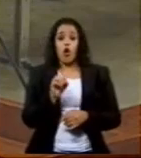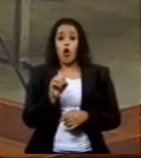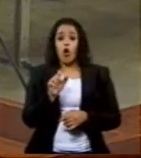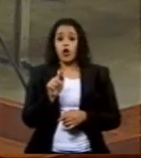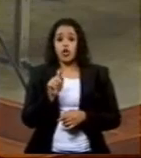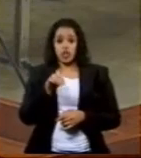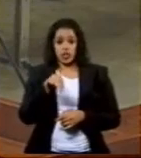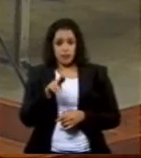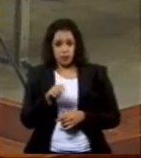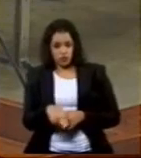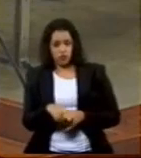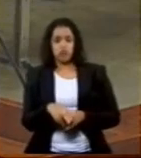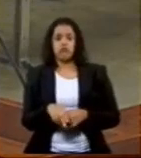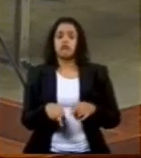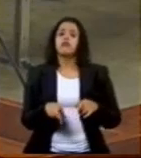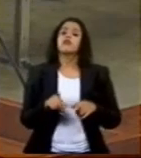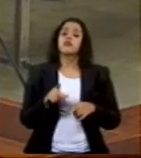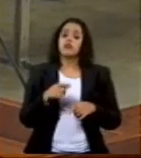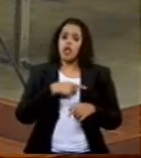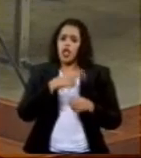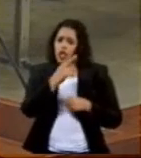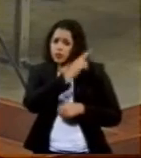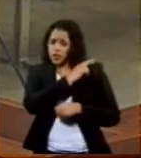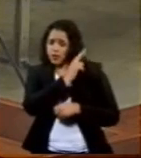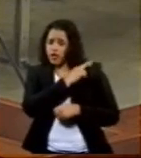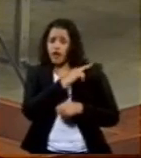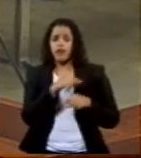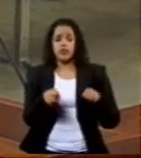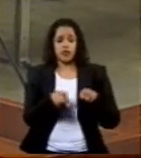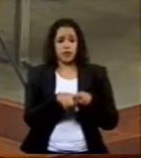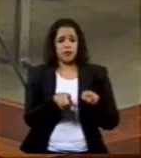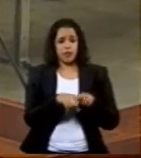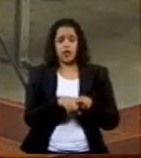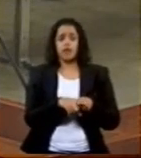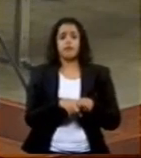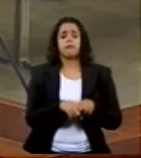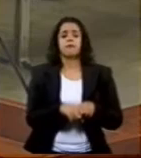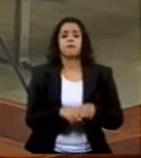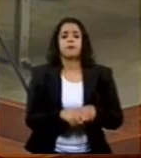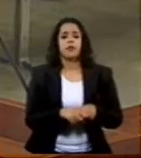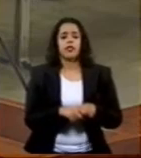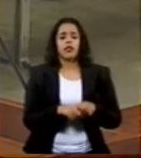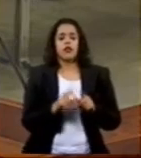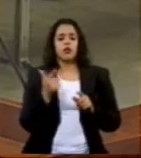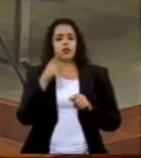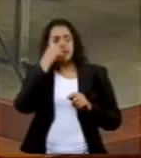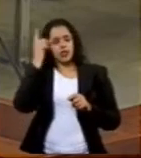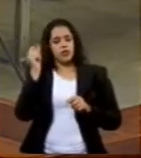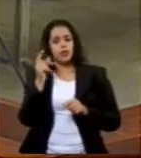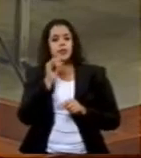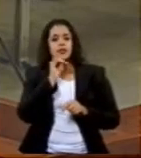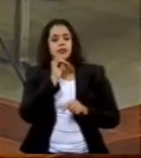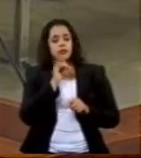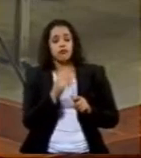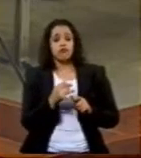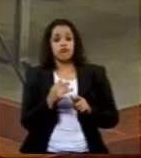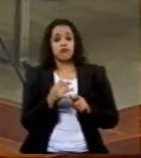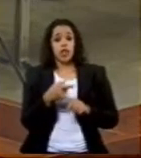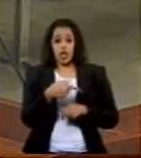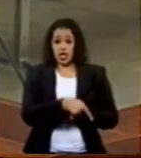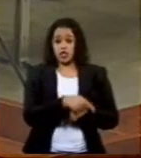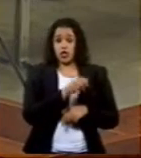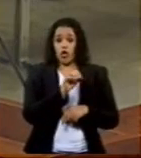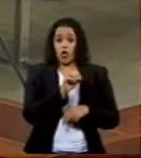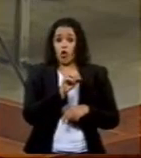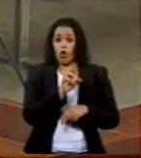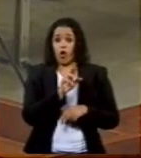ao operador portuário, aqui entendido na forma do conceito trazido pelo colega que nos antecedeu, da recorrente, que este